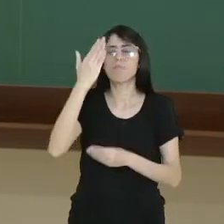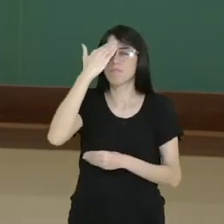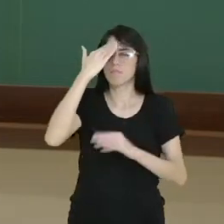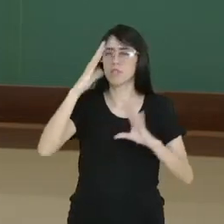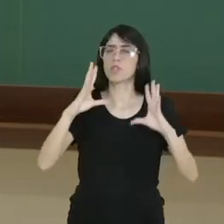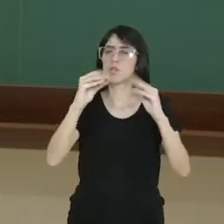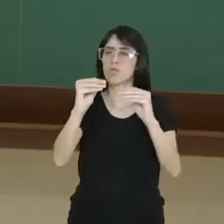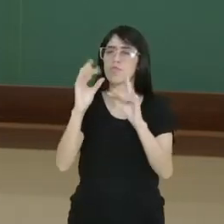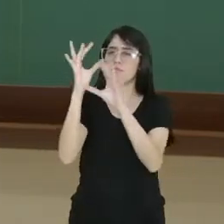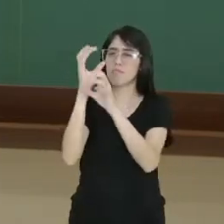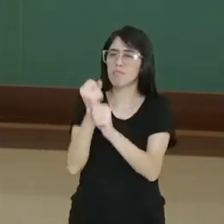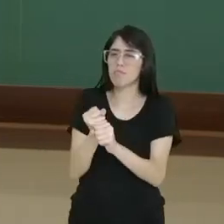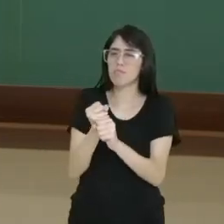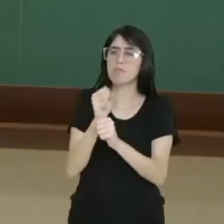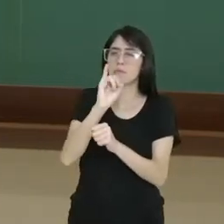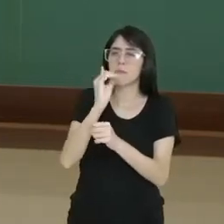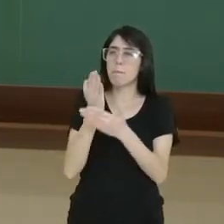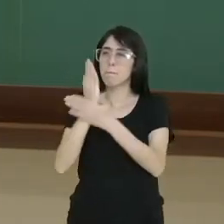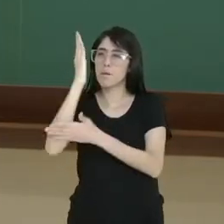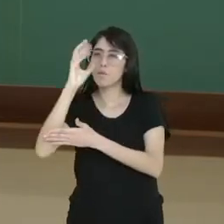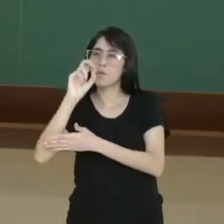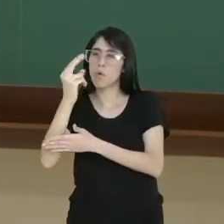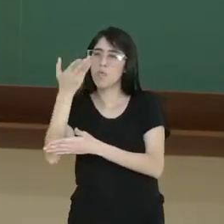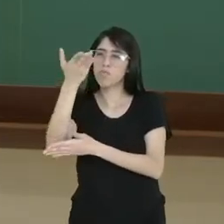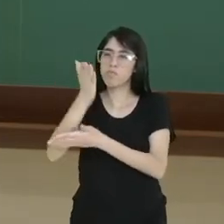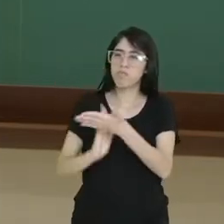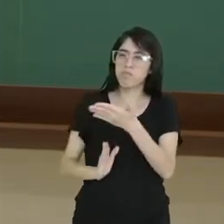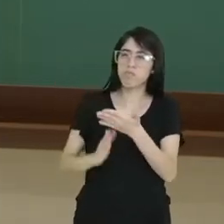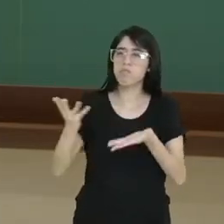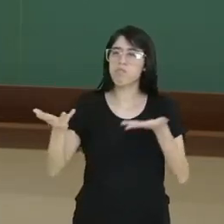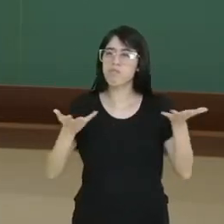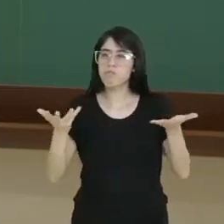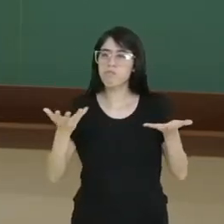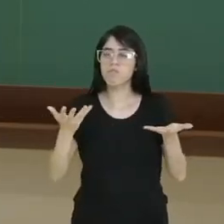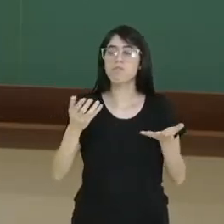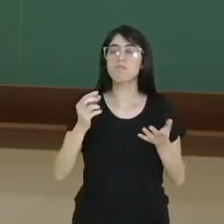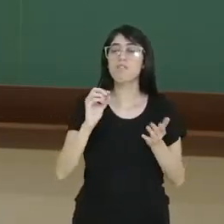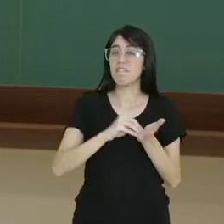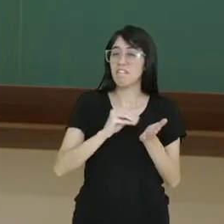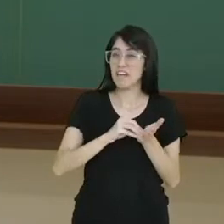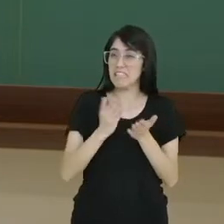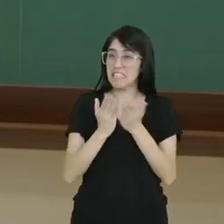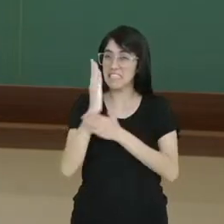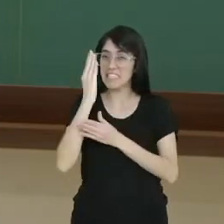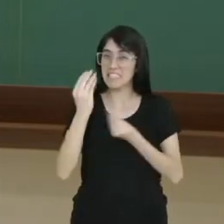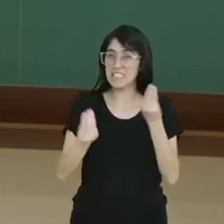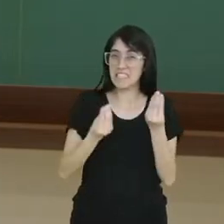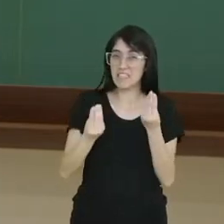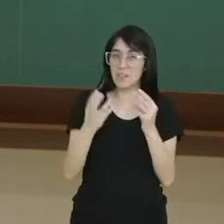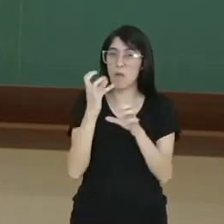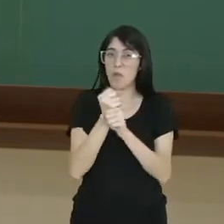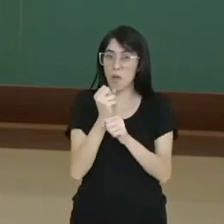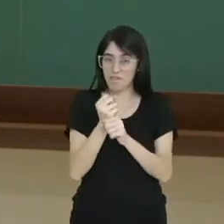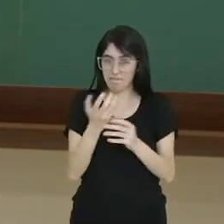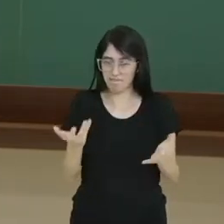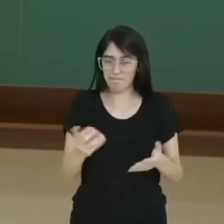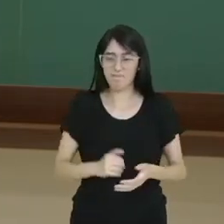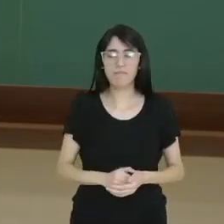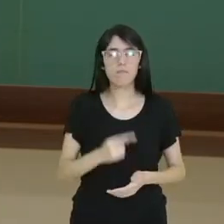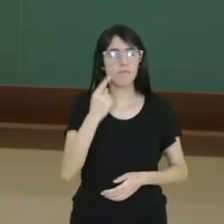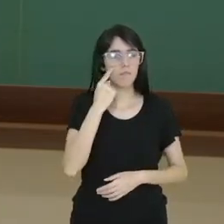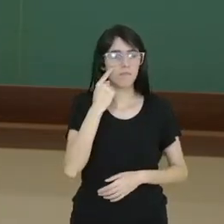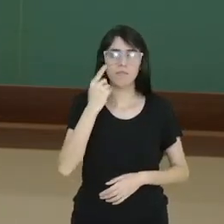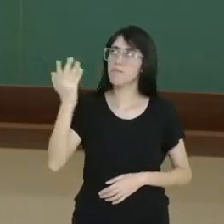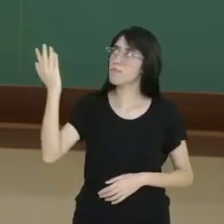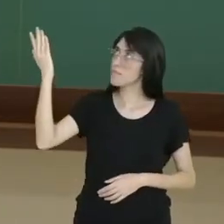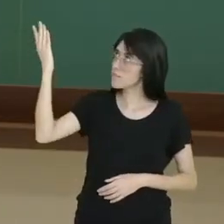calculando média para saber se já passou de ano, se não passou, quanto falta e com que média está. Mas vamos ver o caso